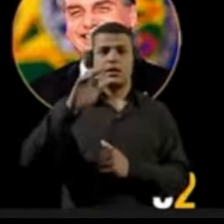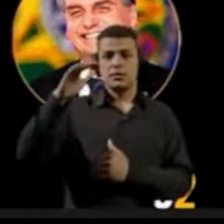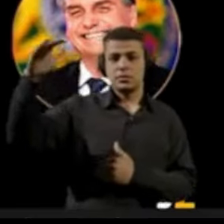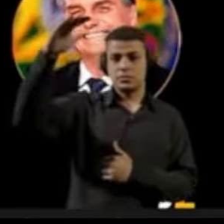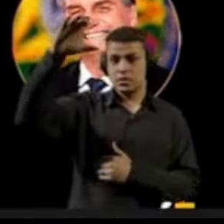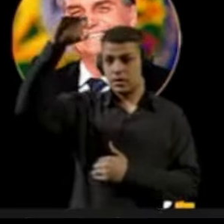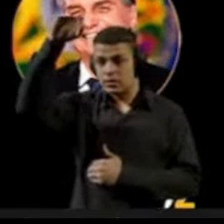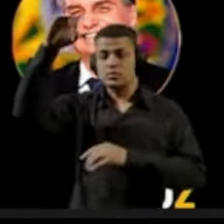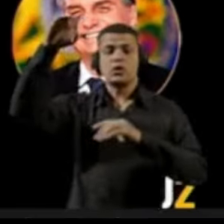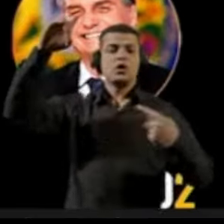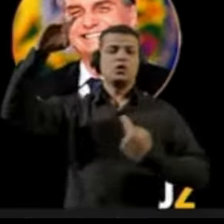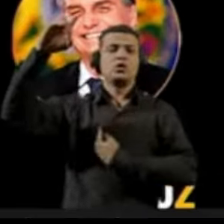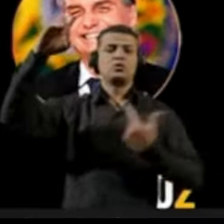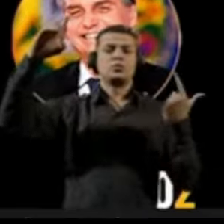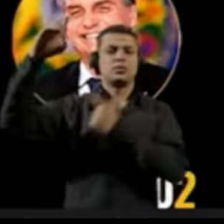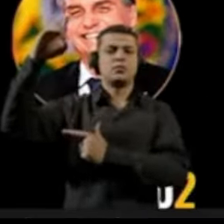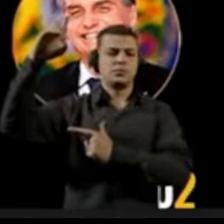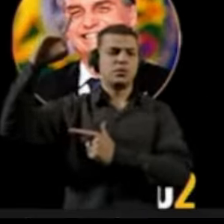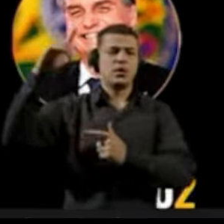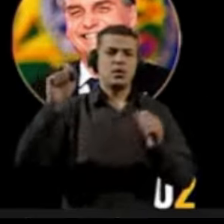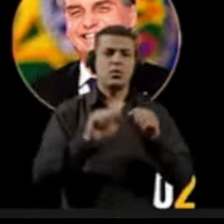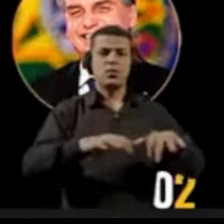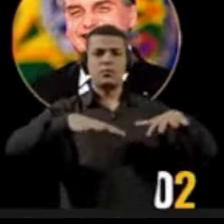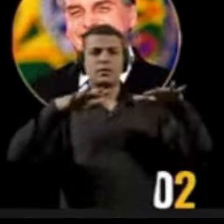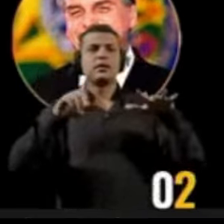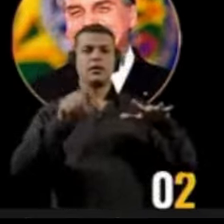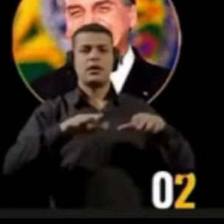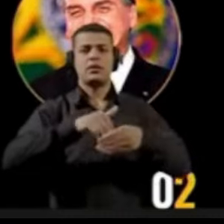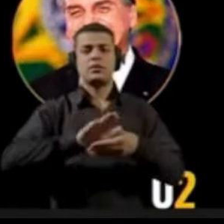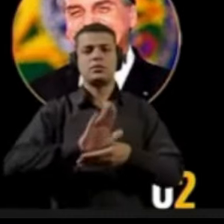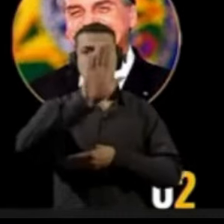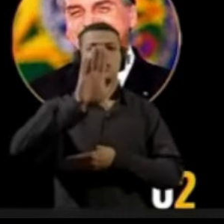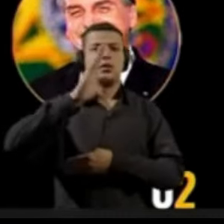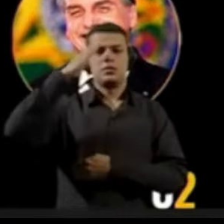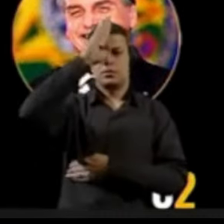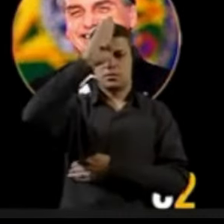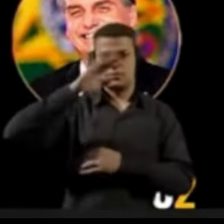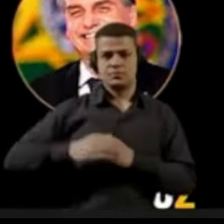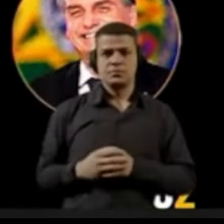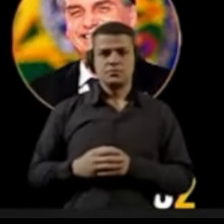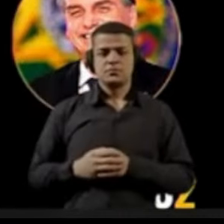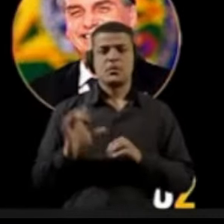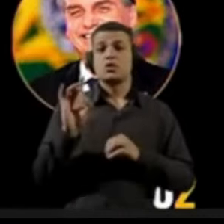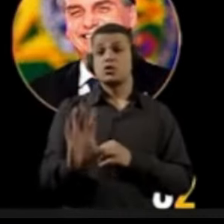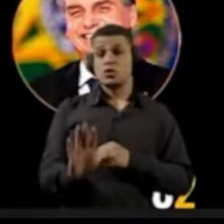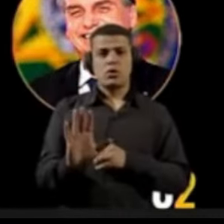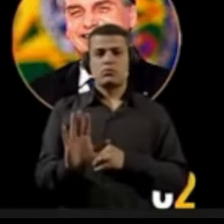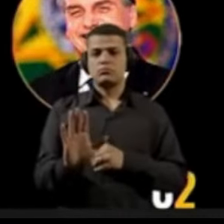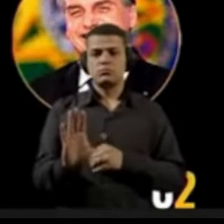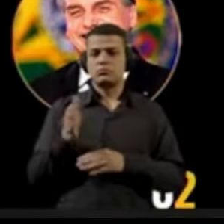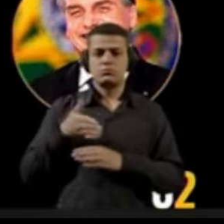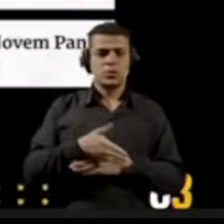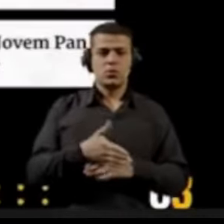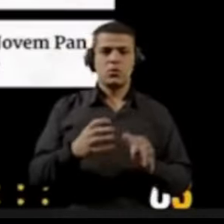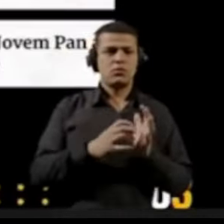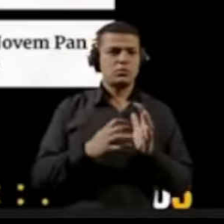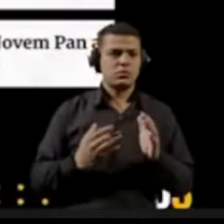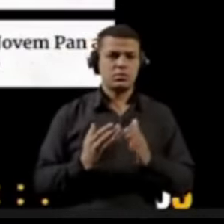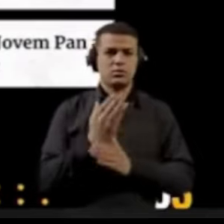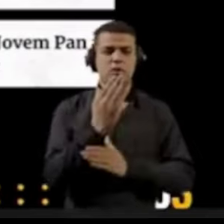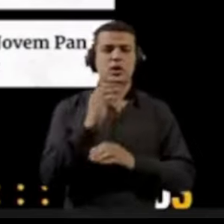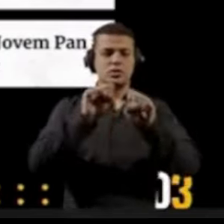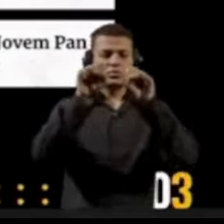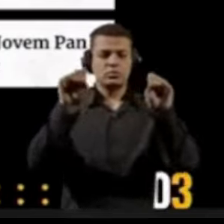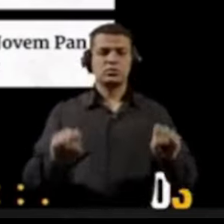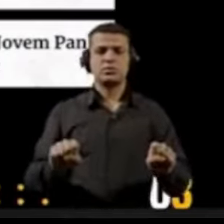das nossas vidas, nós conseguimos esse milagre que foi a eleição do presidente Bolsonaro. E bastou nós chegarmos ao poder, que o